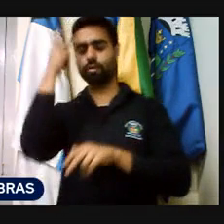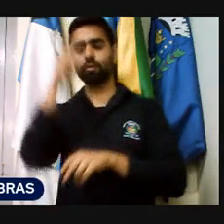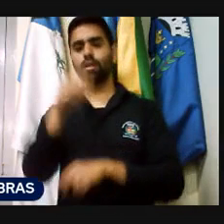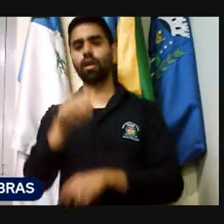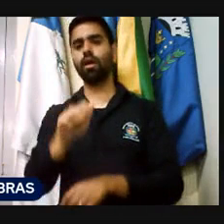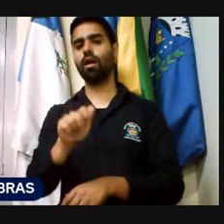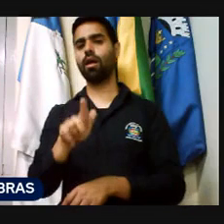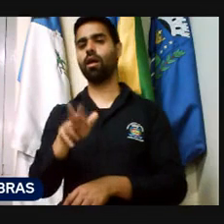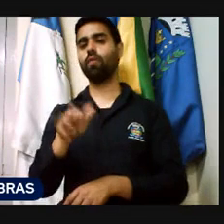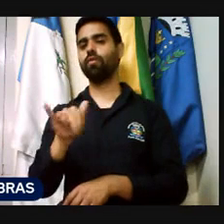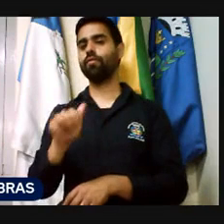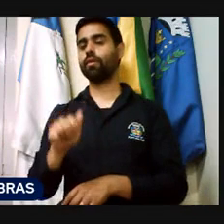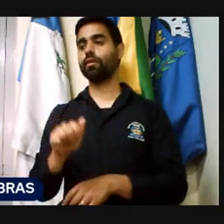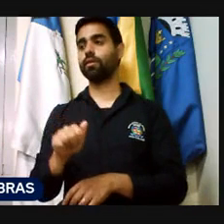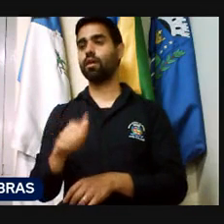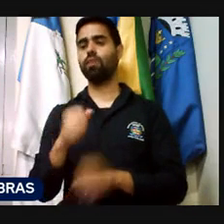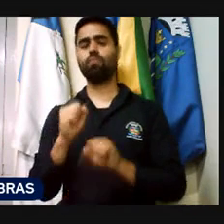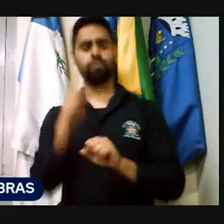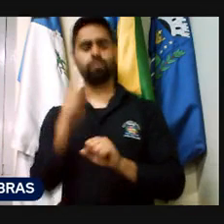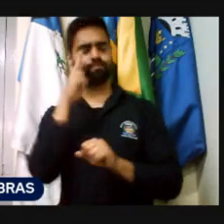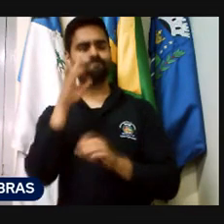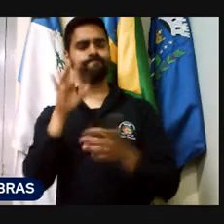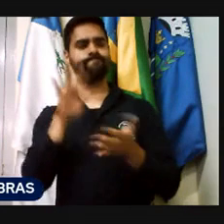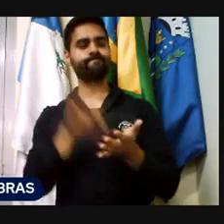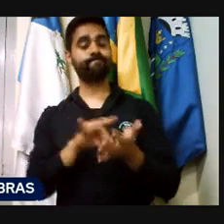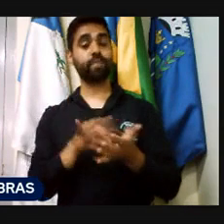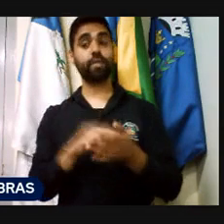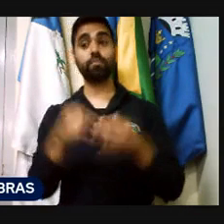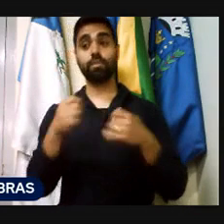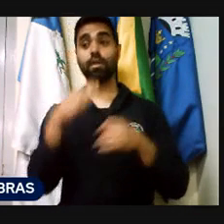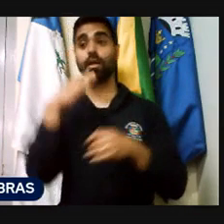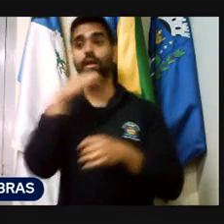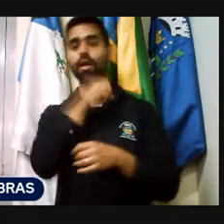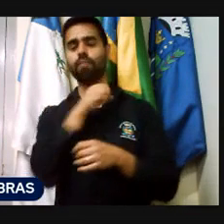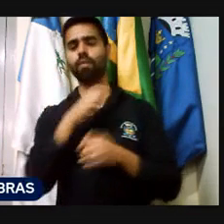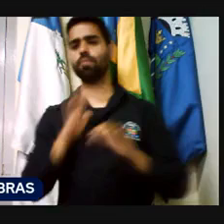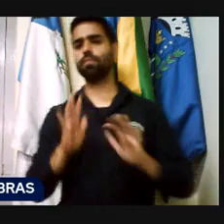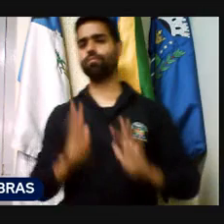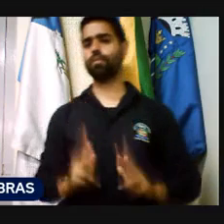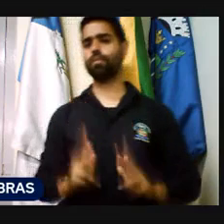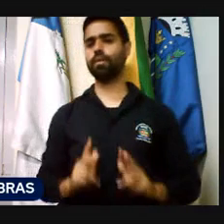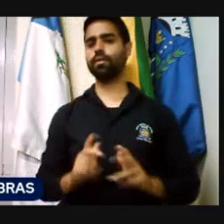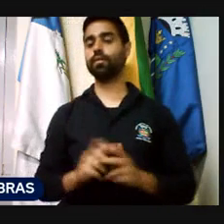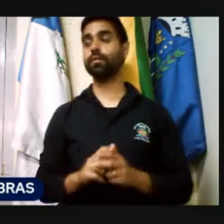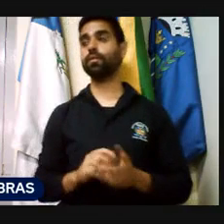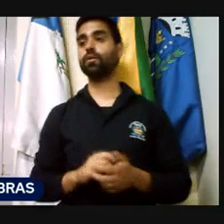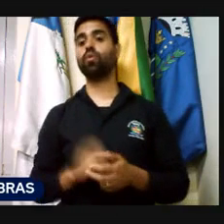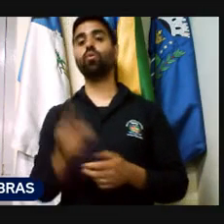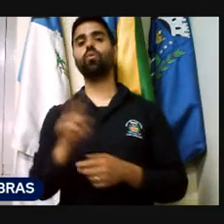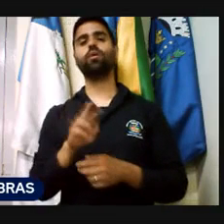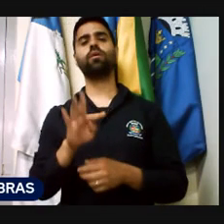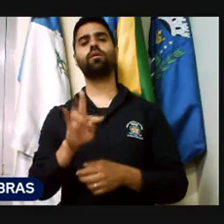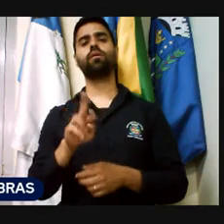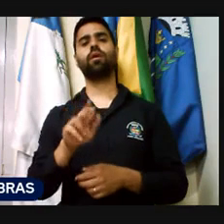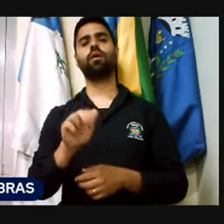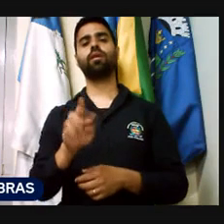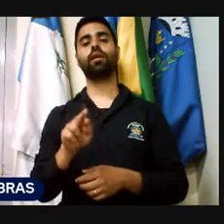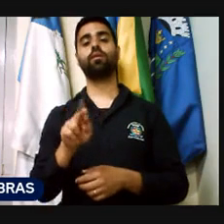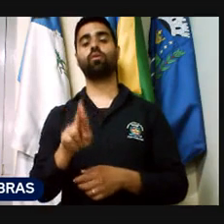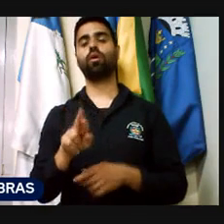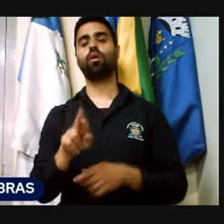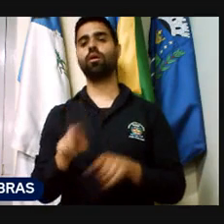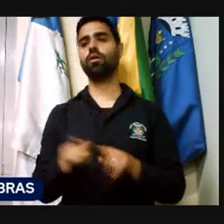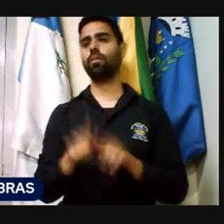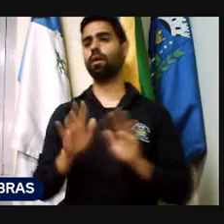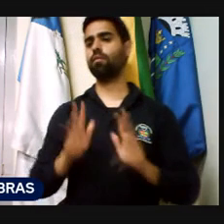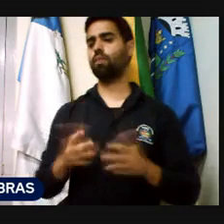Fria e arredores, pude constatar que o campo supracitado necessita com urgência de limpeza, com utilização de trator e roçagem ao